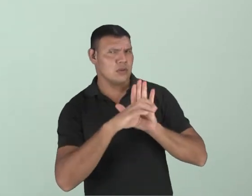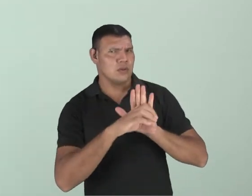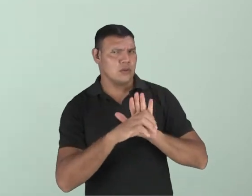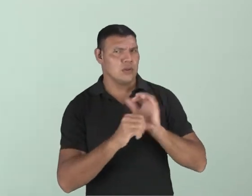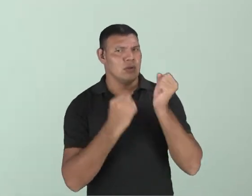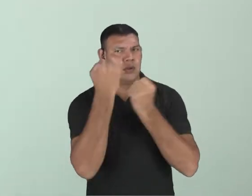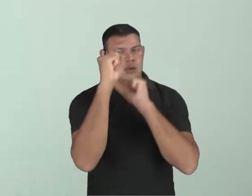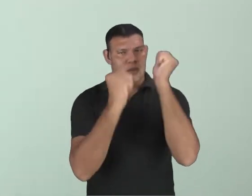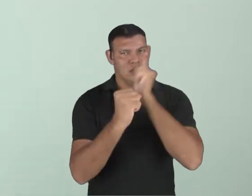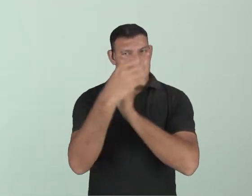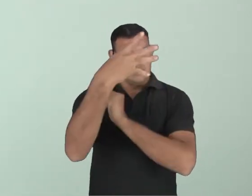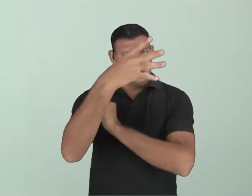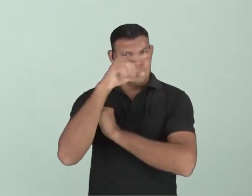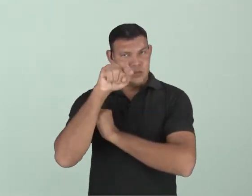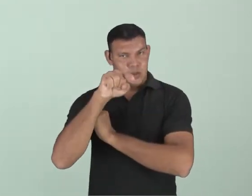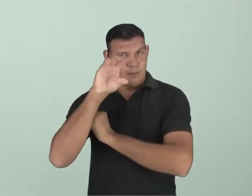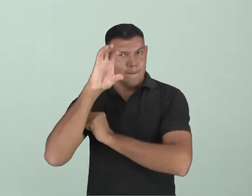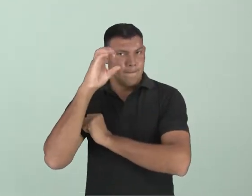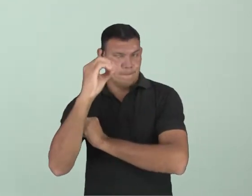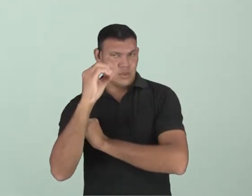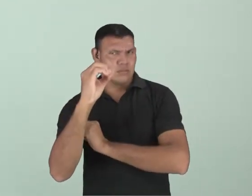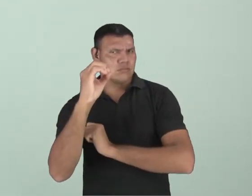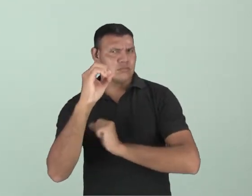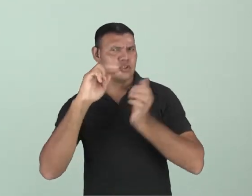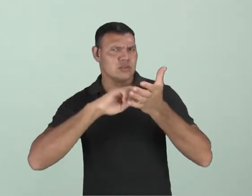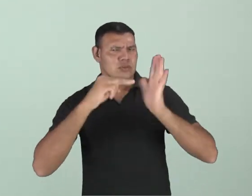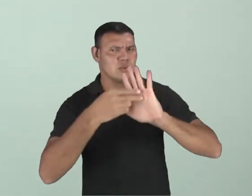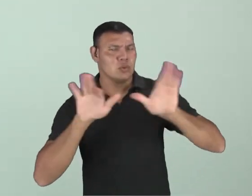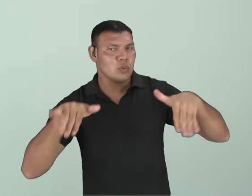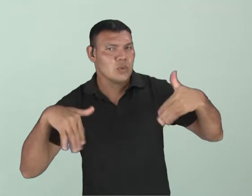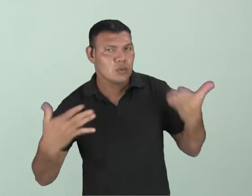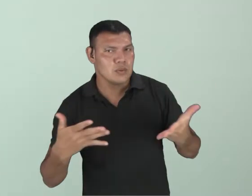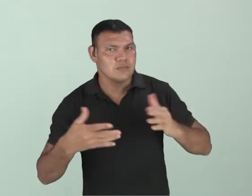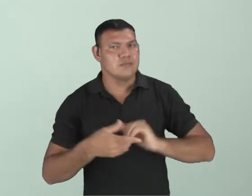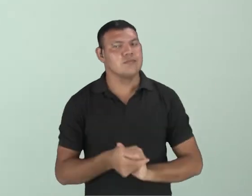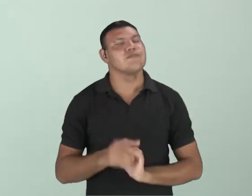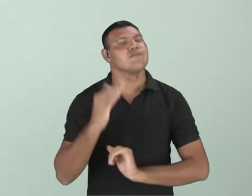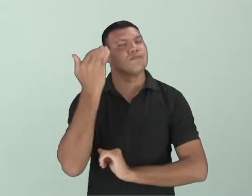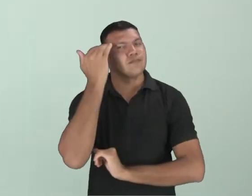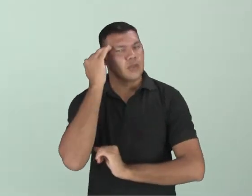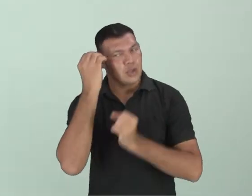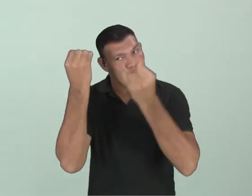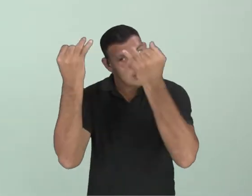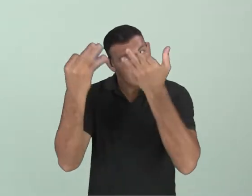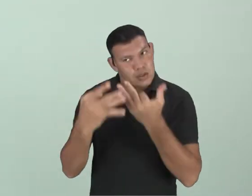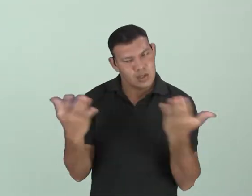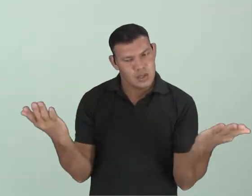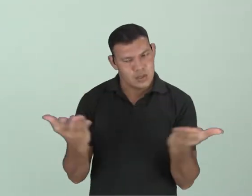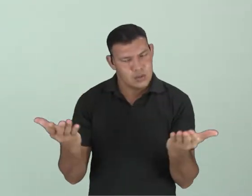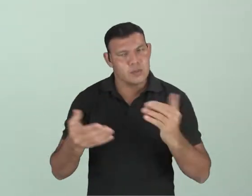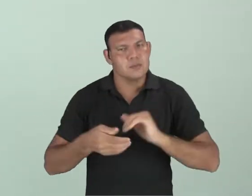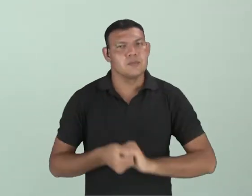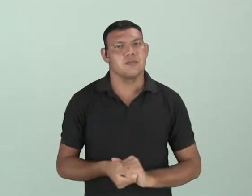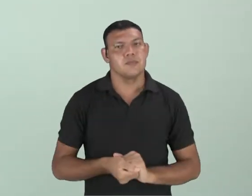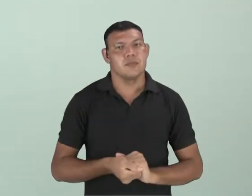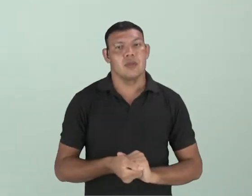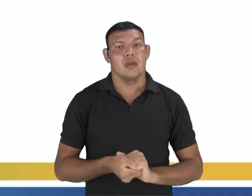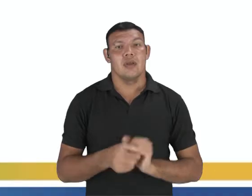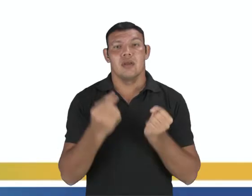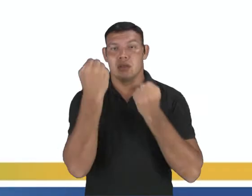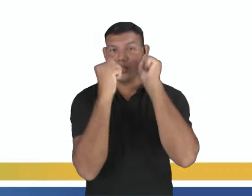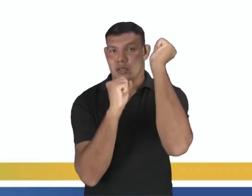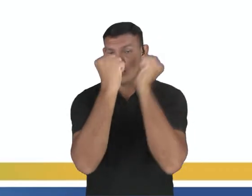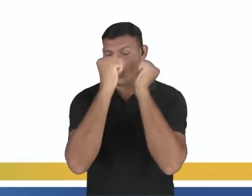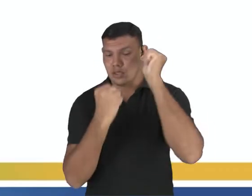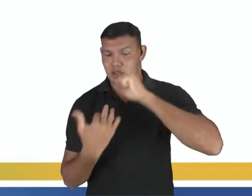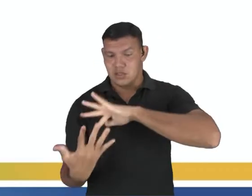indústria 4.0. E o que seria isso? Vamos entender. A indústria mundial, ela está